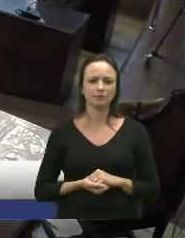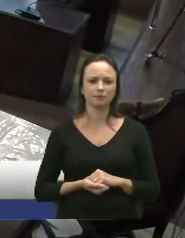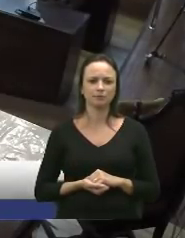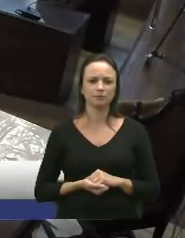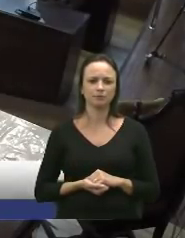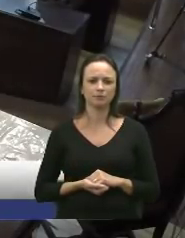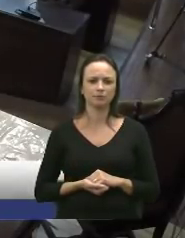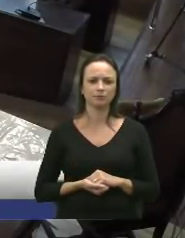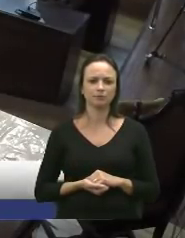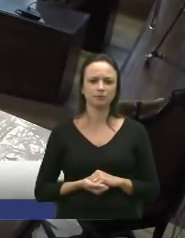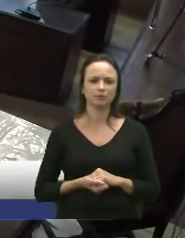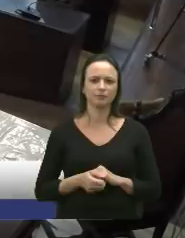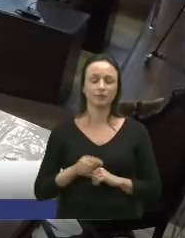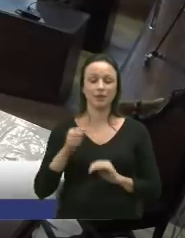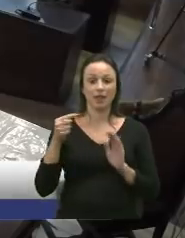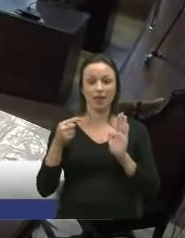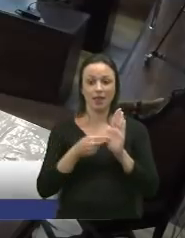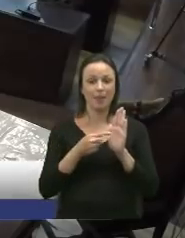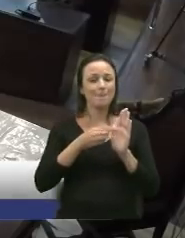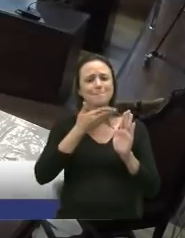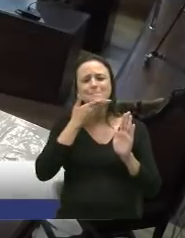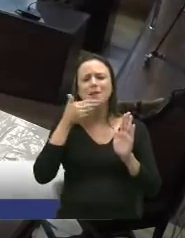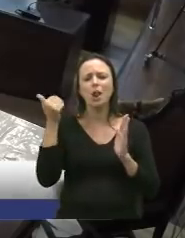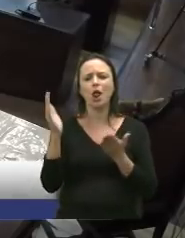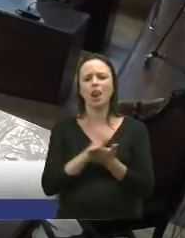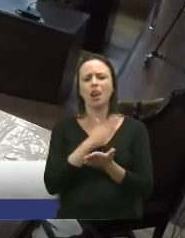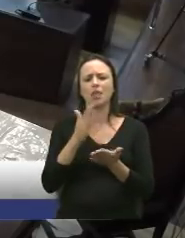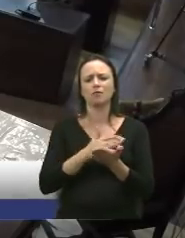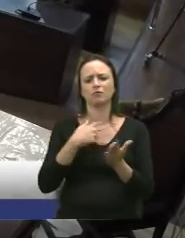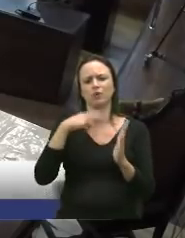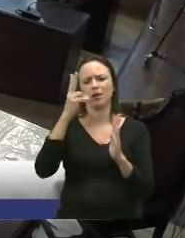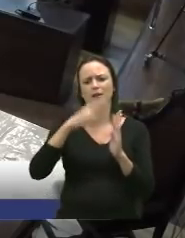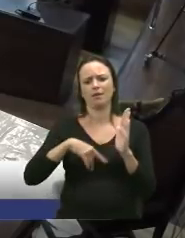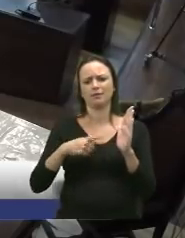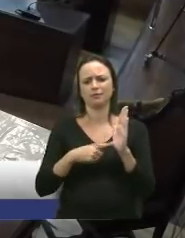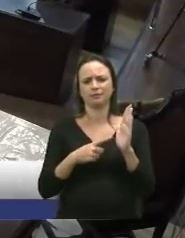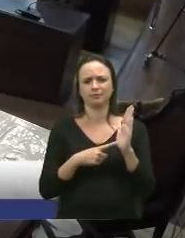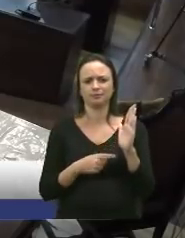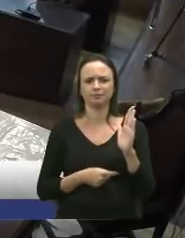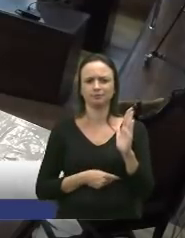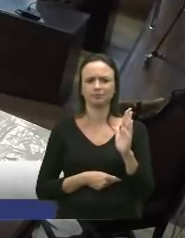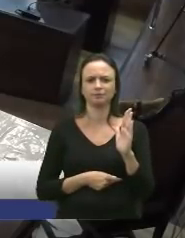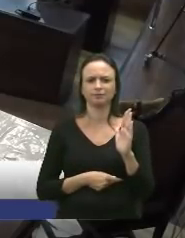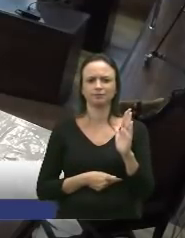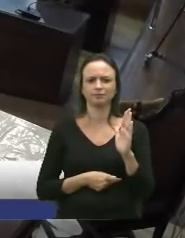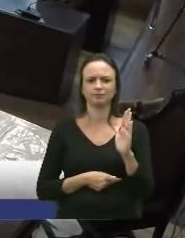Este foi o melhor livro que eu li nesse sentido. Para pegar aí.